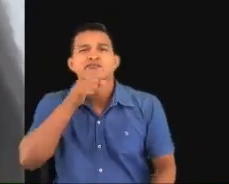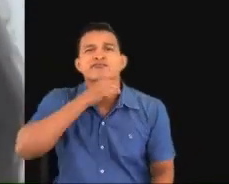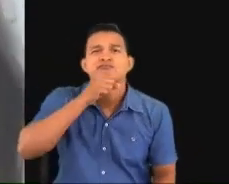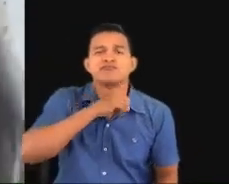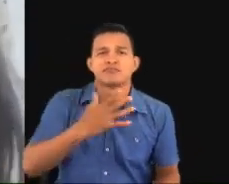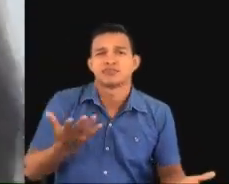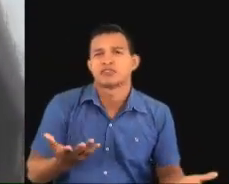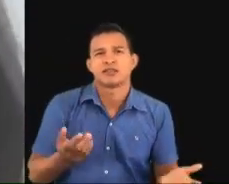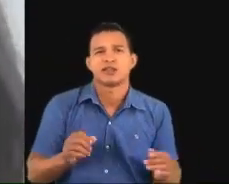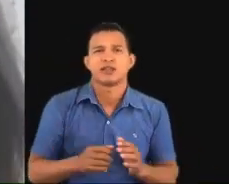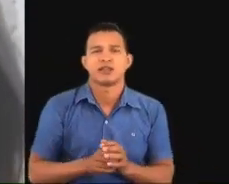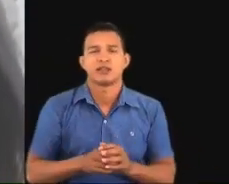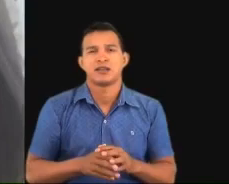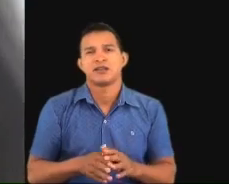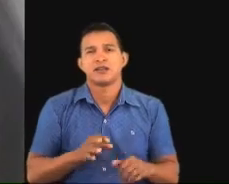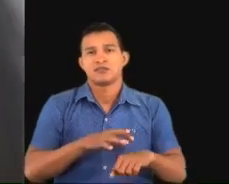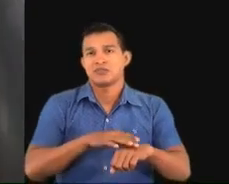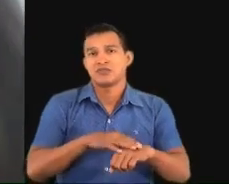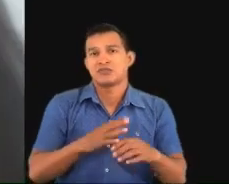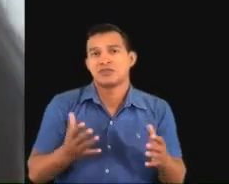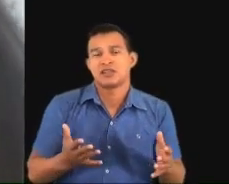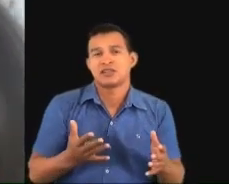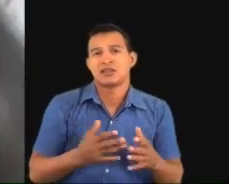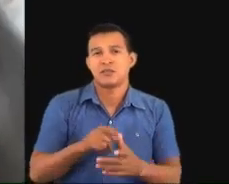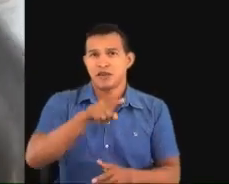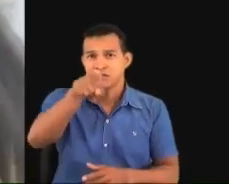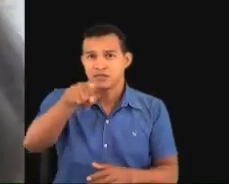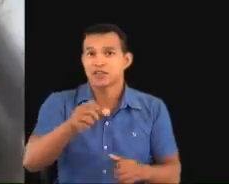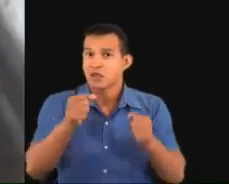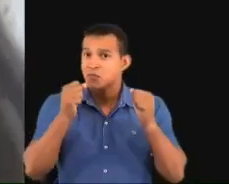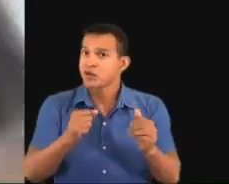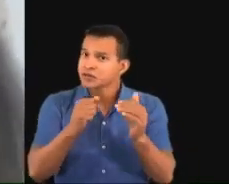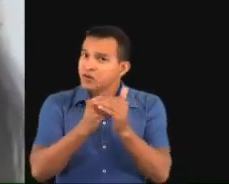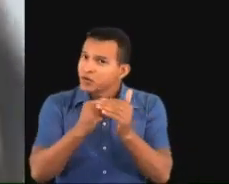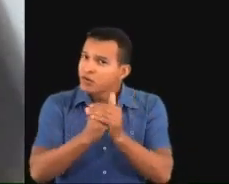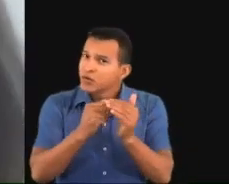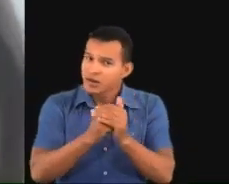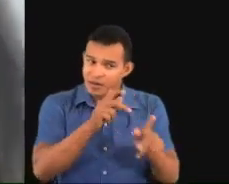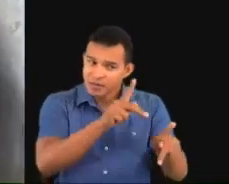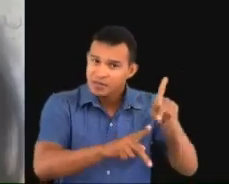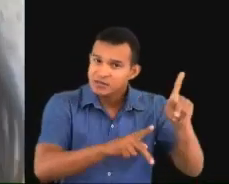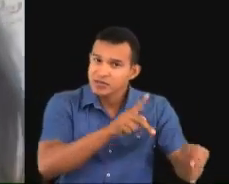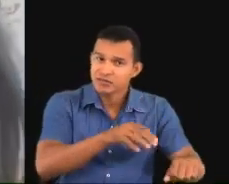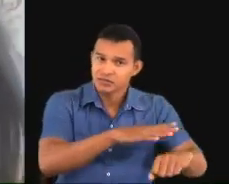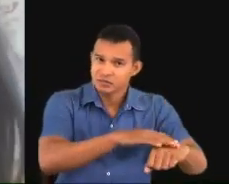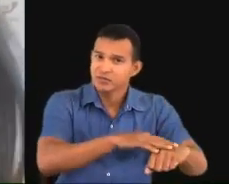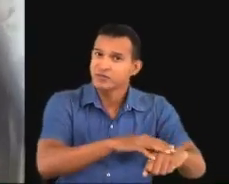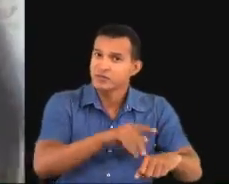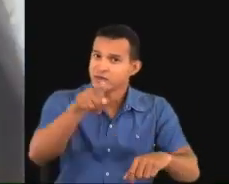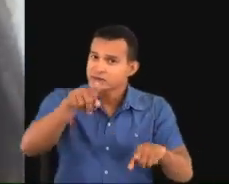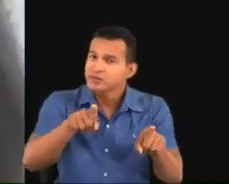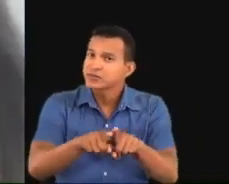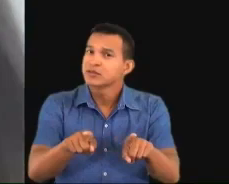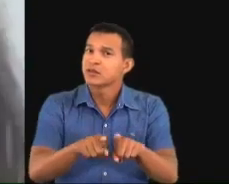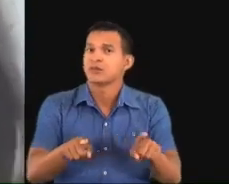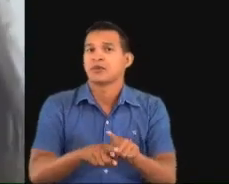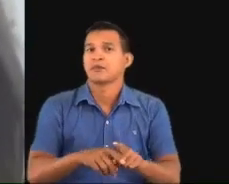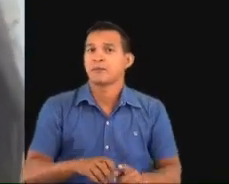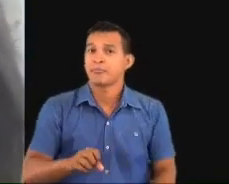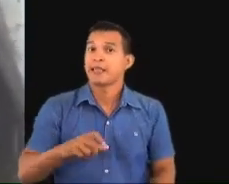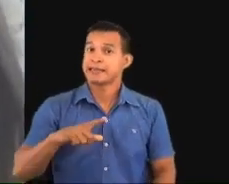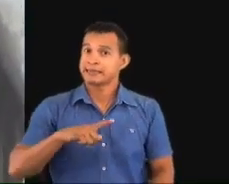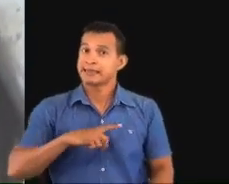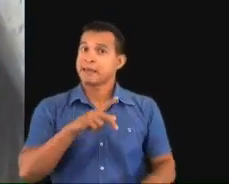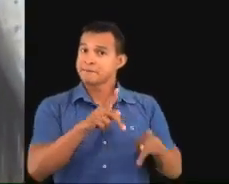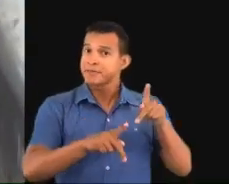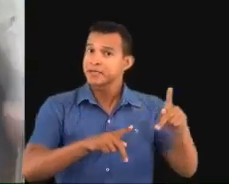alguém familiar por causa dessa doença, então que a gente sempre possa orar sentindo a dor do nosso irmão, e que há muitas pessoas da nossa igreja mesmo